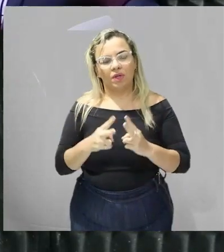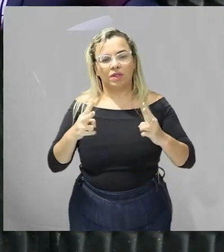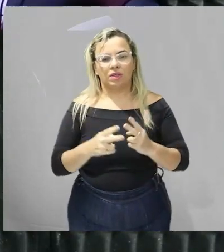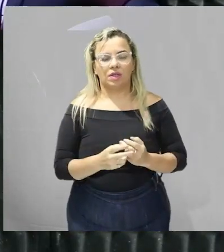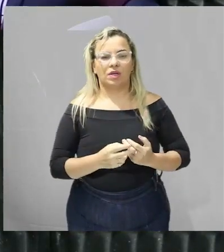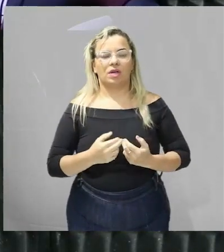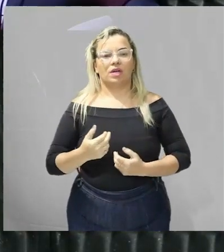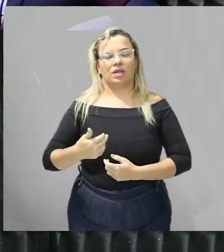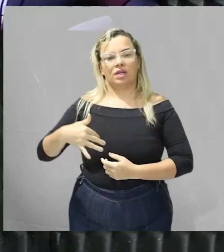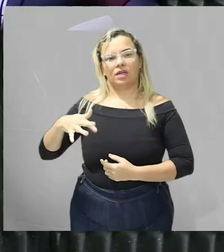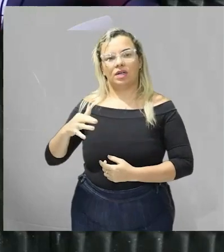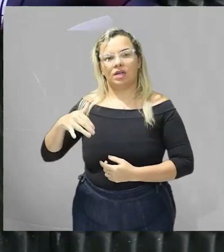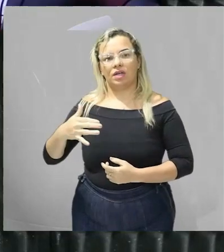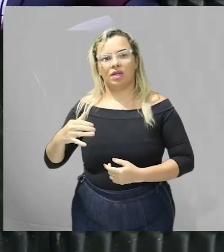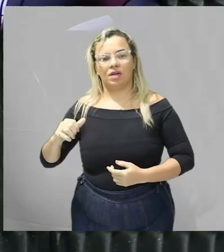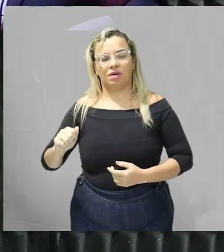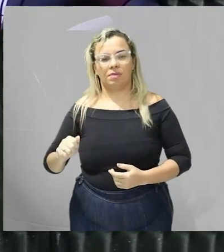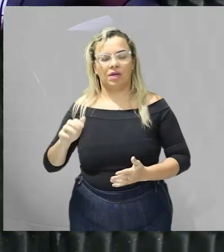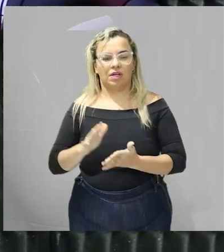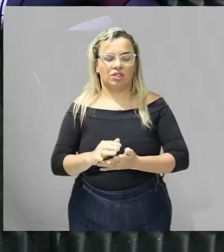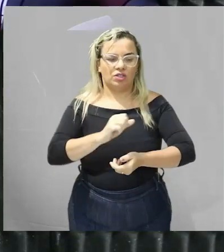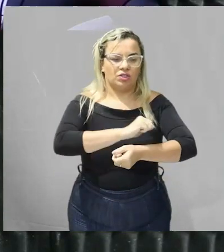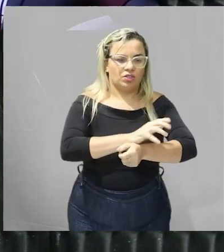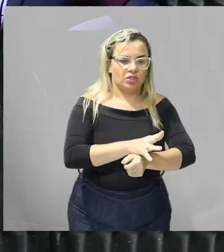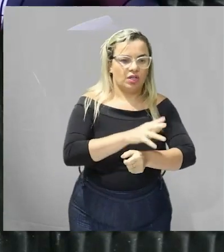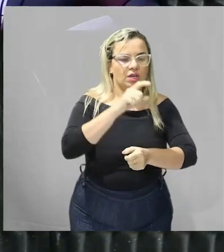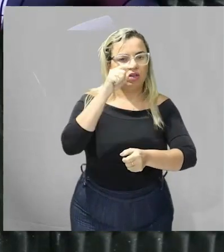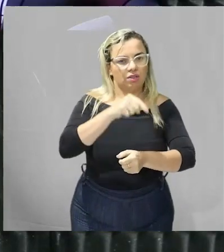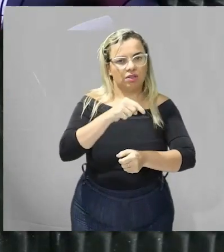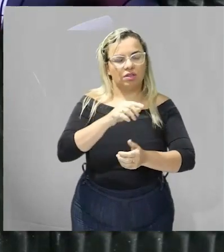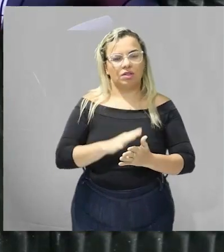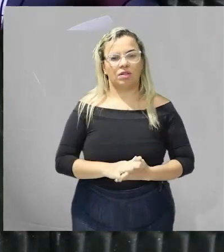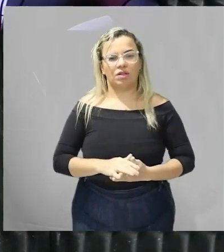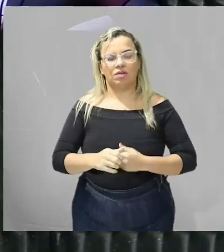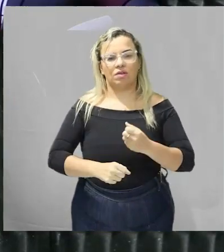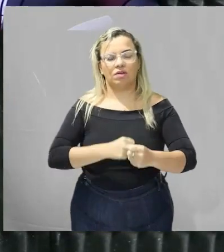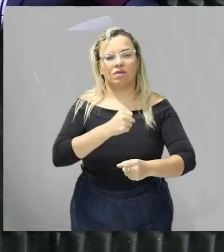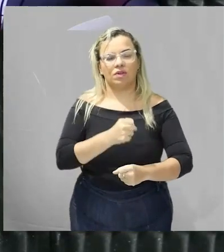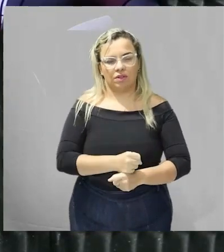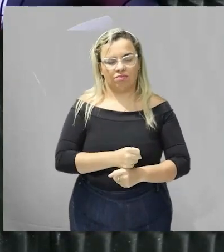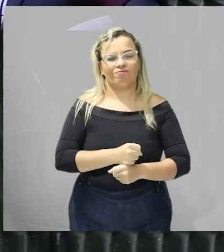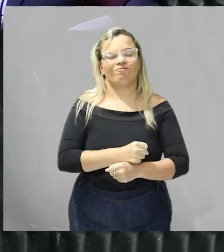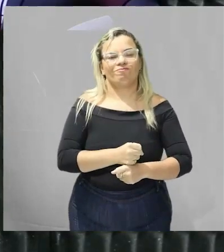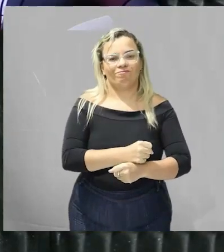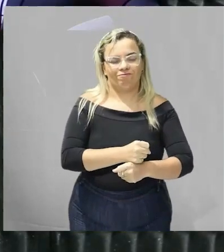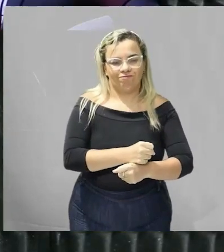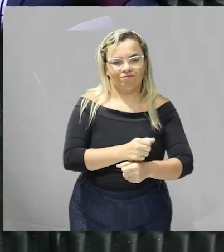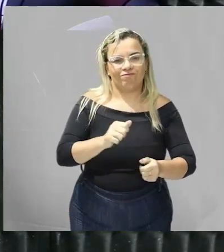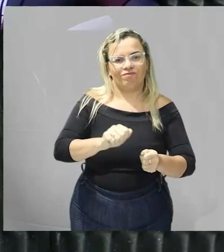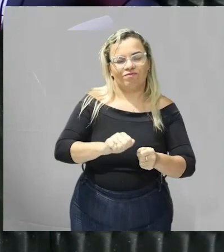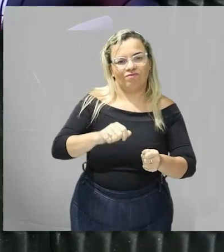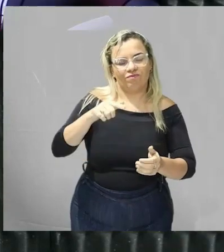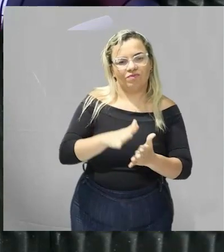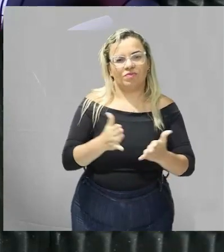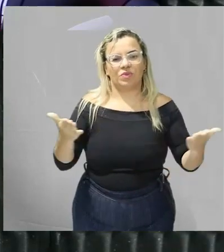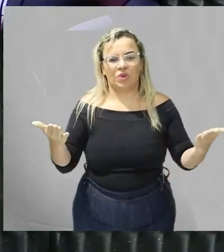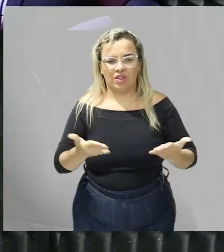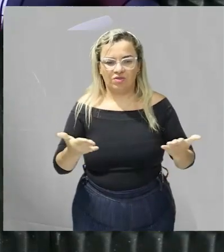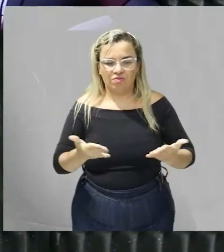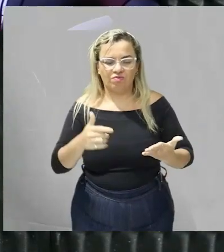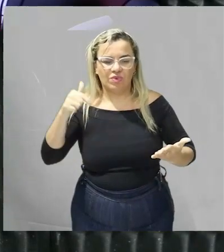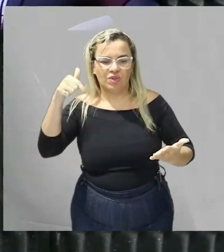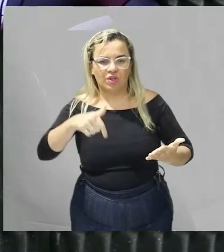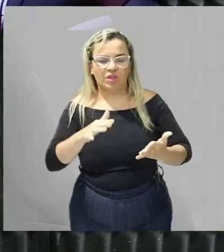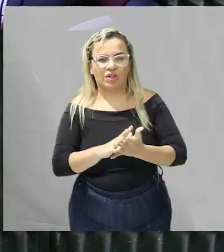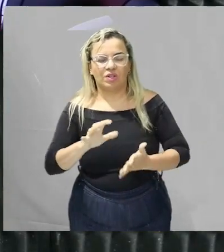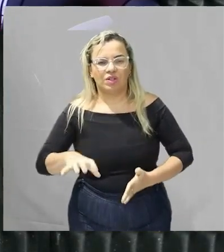elaboração da prova do nosso vestibular daqui é feita anualmente. Então a UEMA gosta muito de cobrar questões muito atuais sobre a